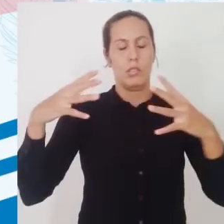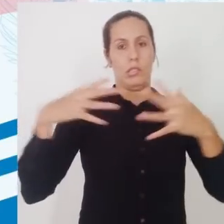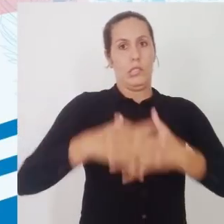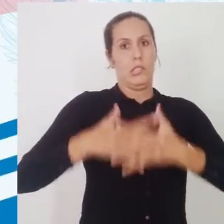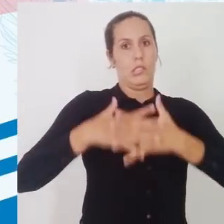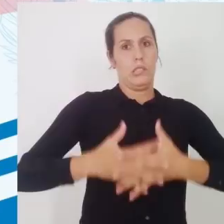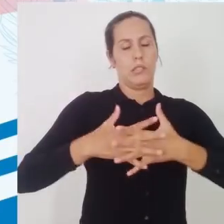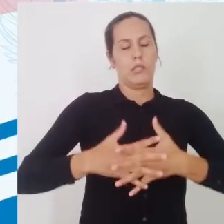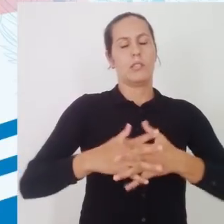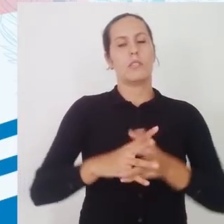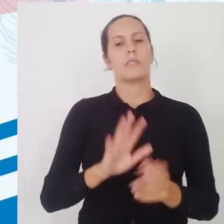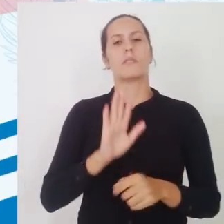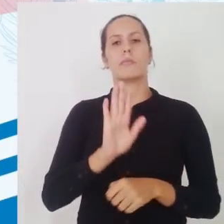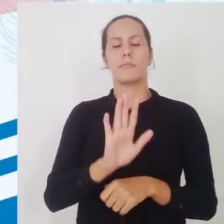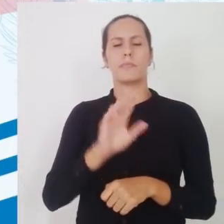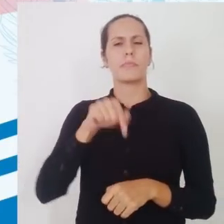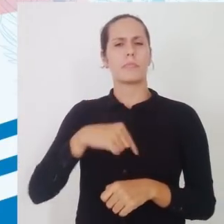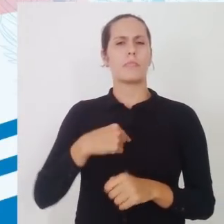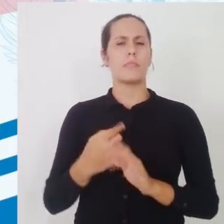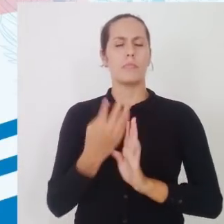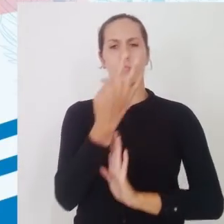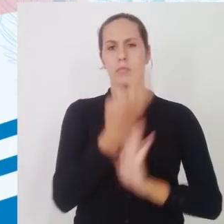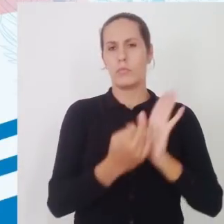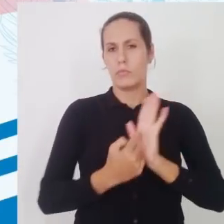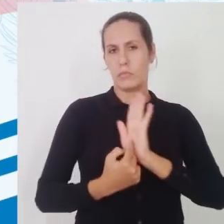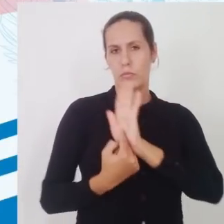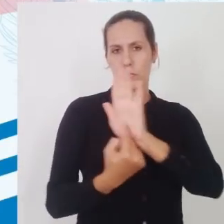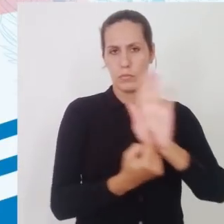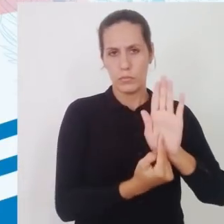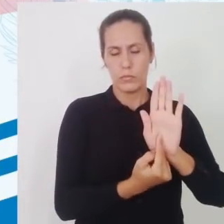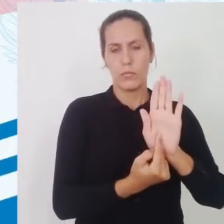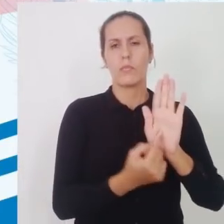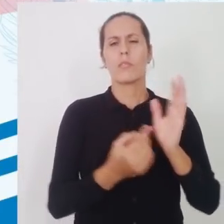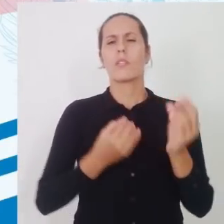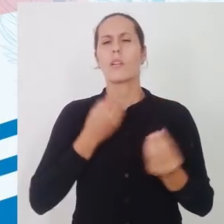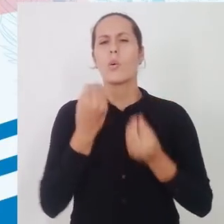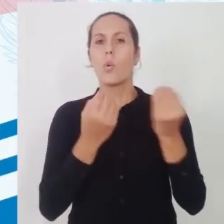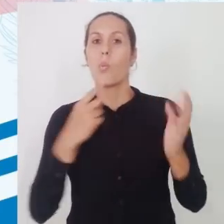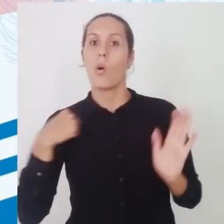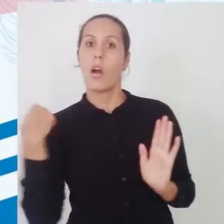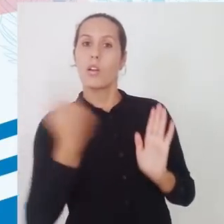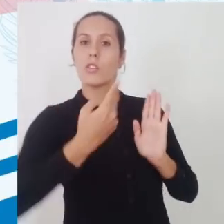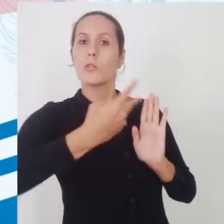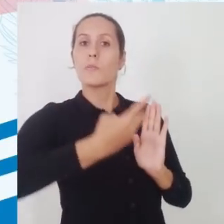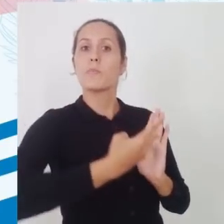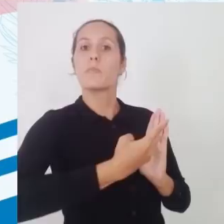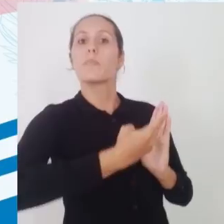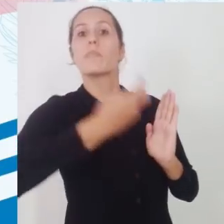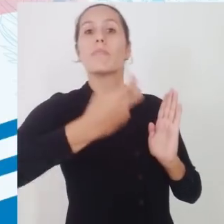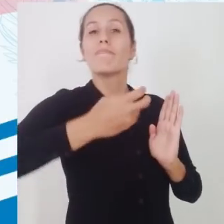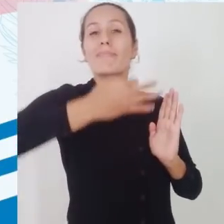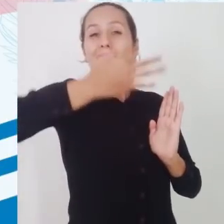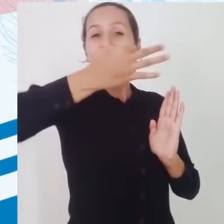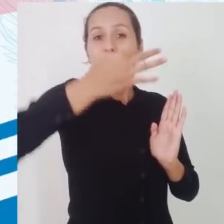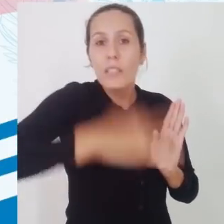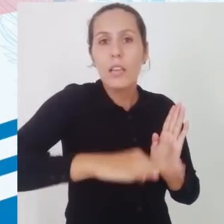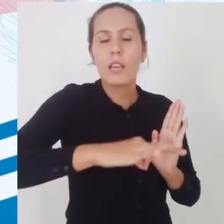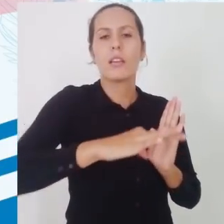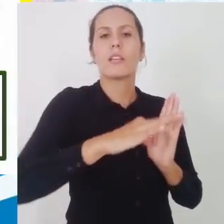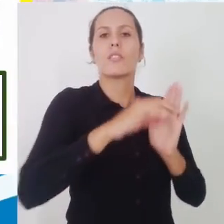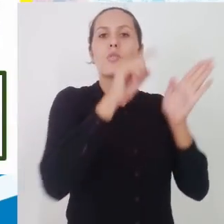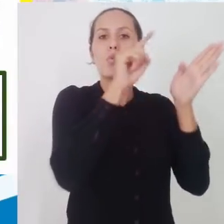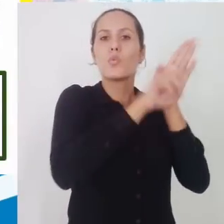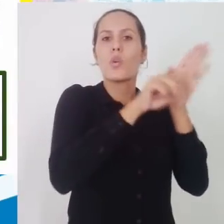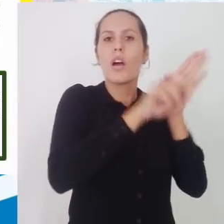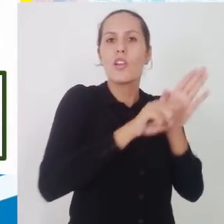vocês no texto como que a gente identifica exatamente todas as respostas das perguntas que a gente fez. Dá uma